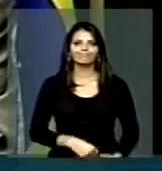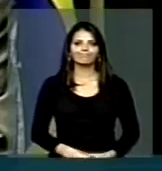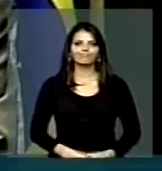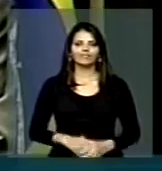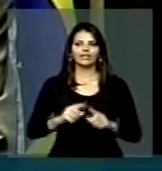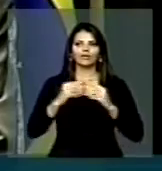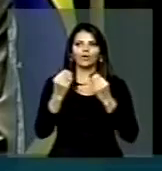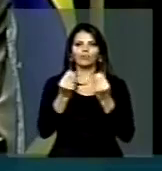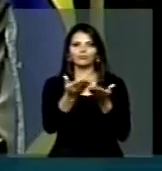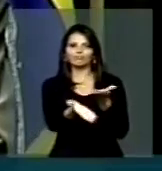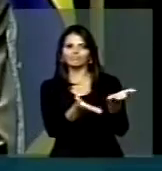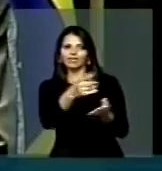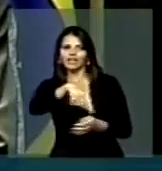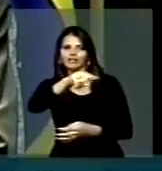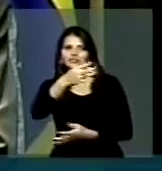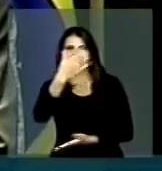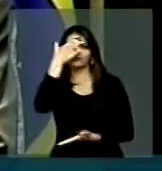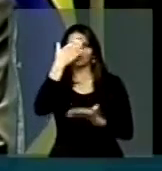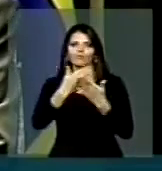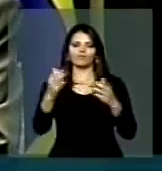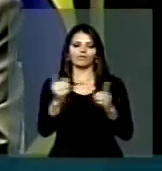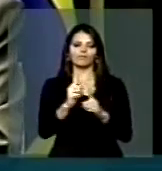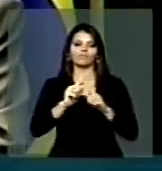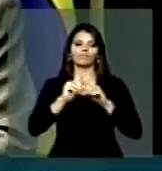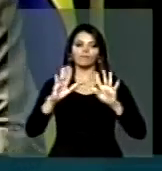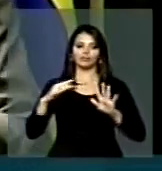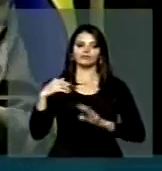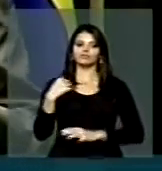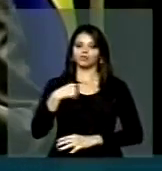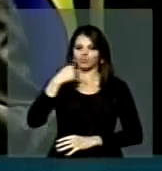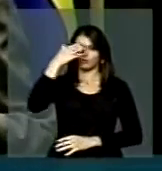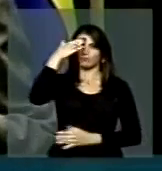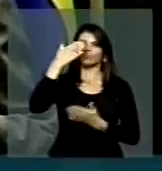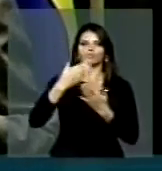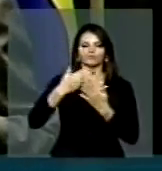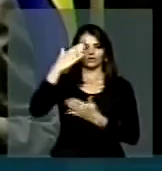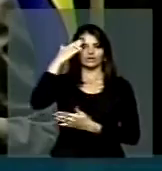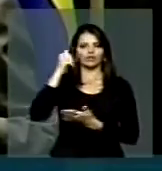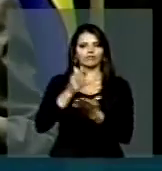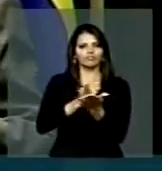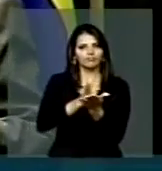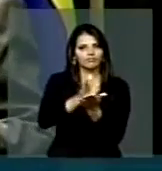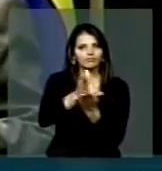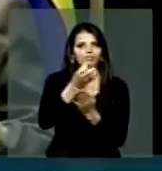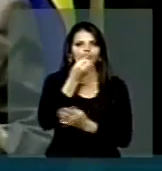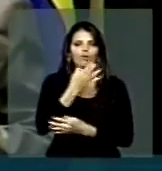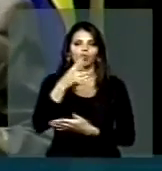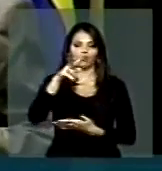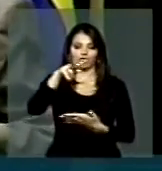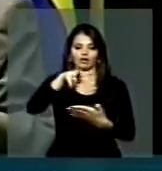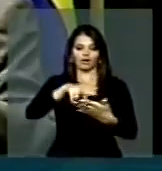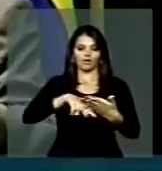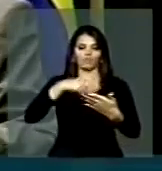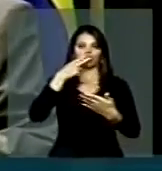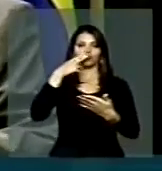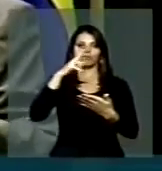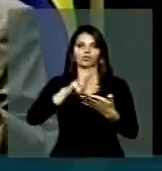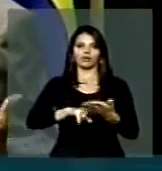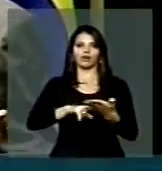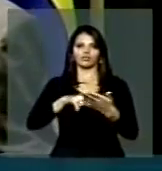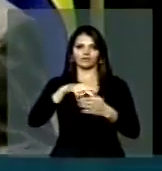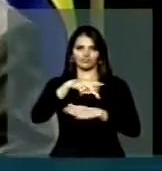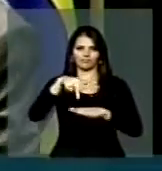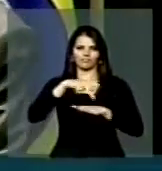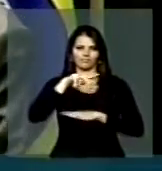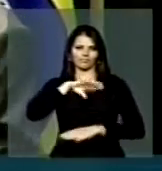consigo convencer, mas eu estou convencido que vocês estão indo pelo bom caminho. E me leu uma carta que ele tinha escrito em francês,